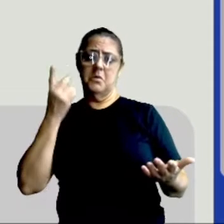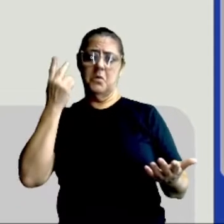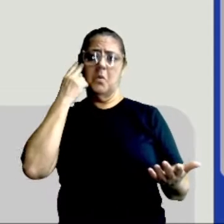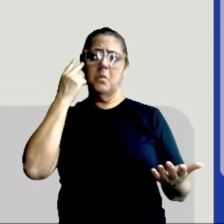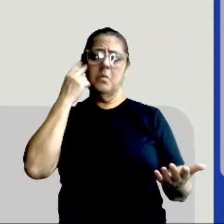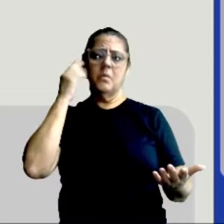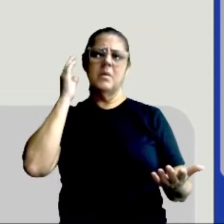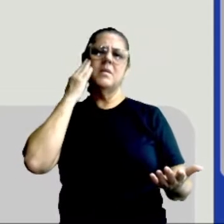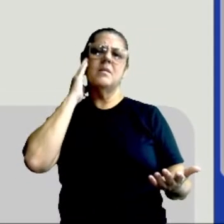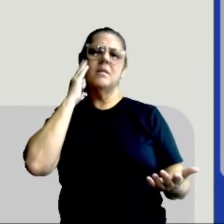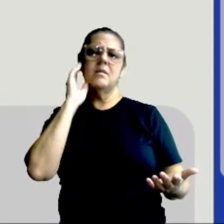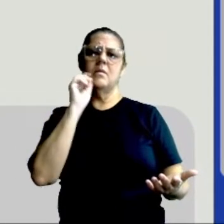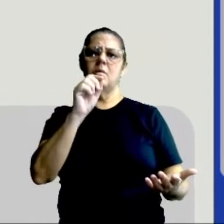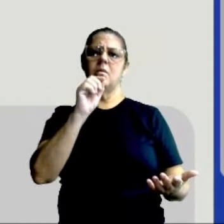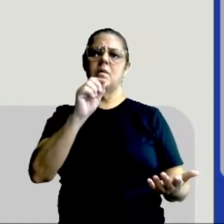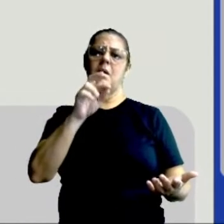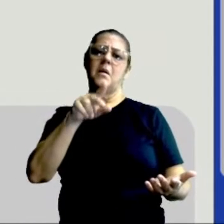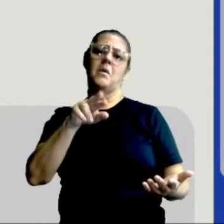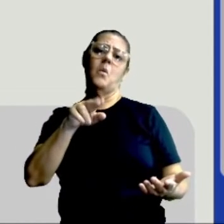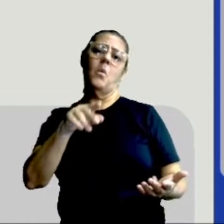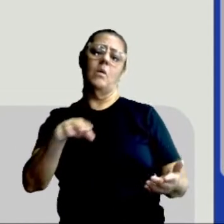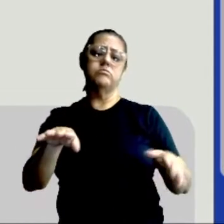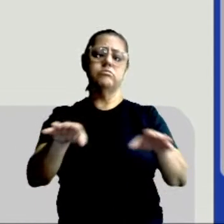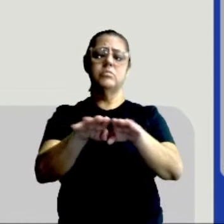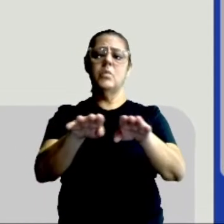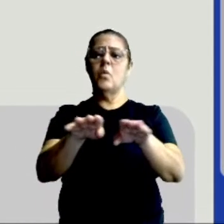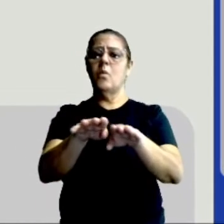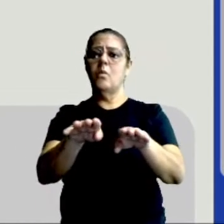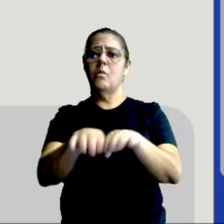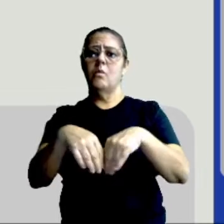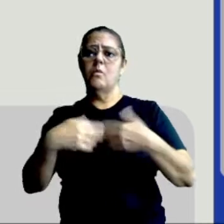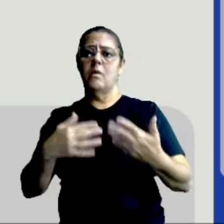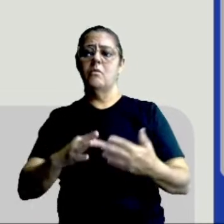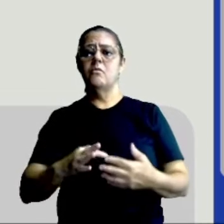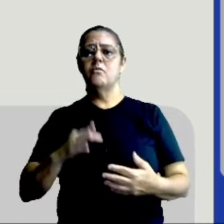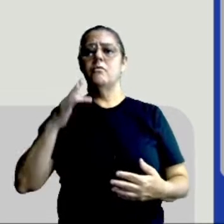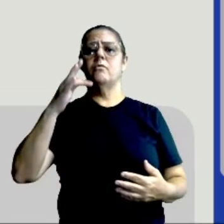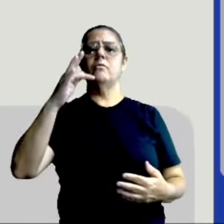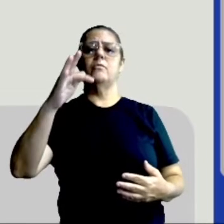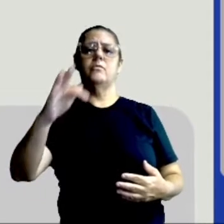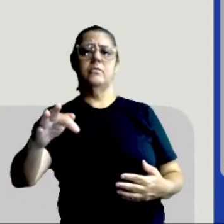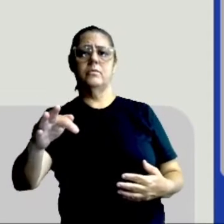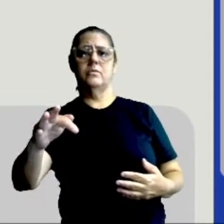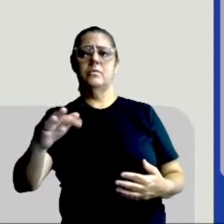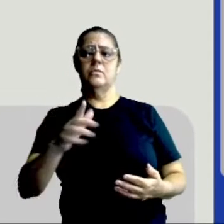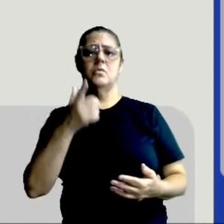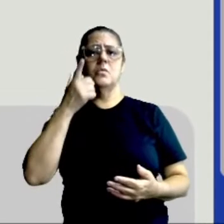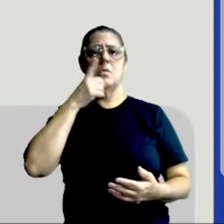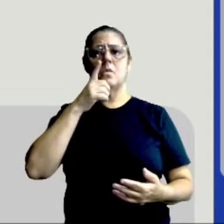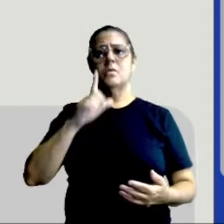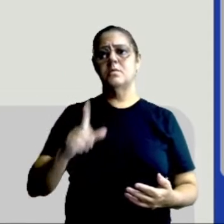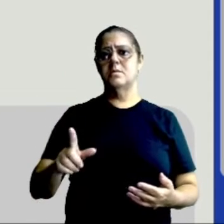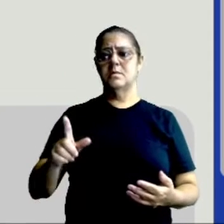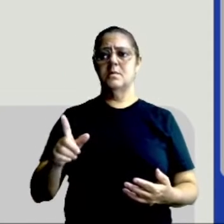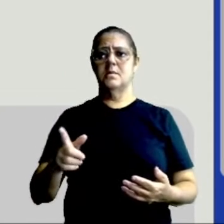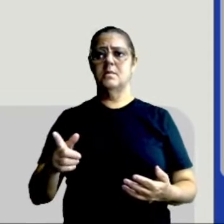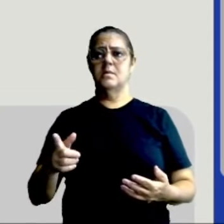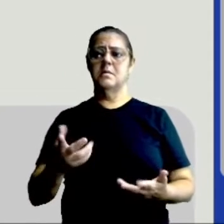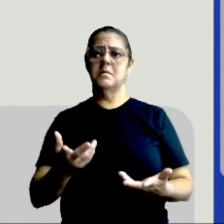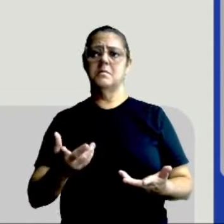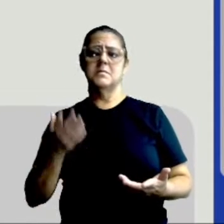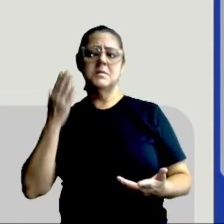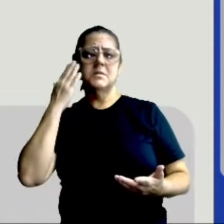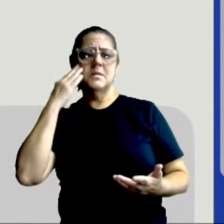para a gente entender o que é uma igualdade, tá? E futuramente, né, a gente conseguir escrever